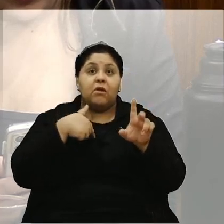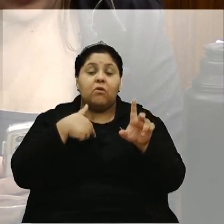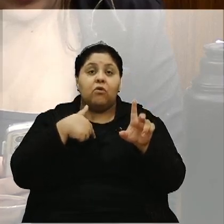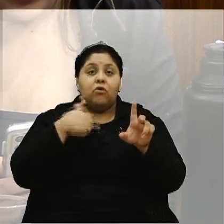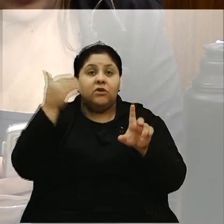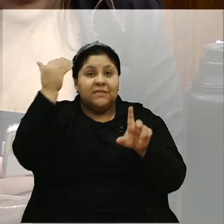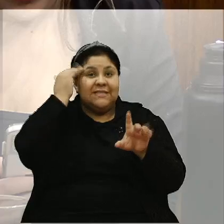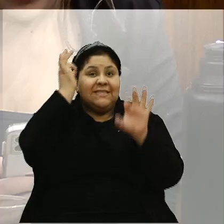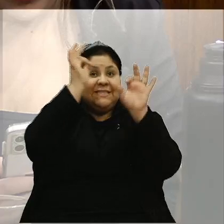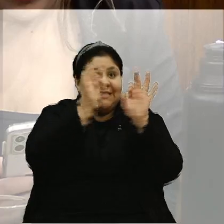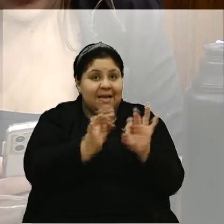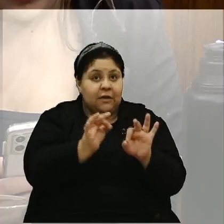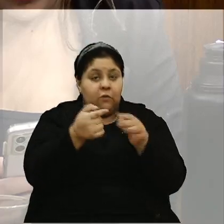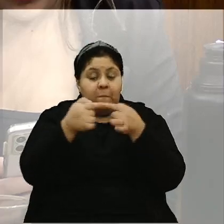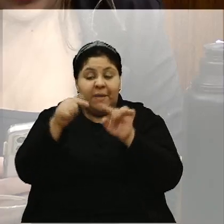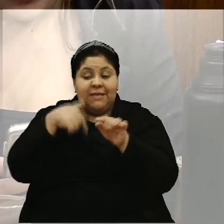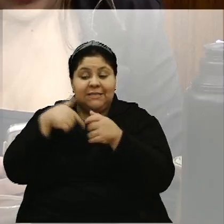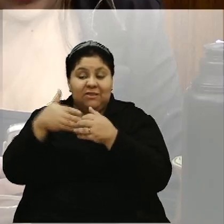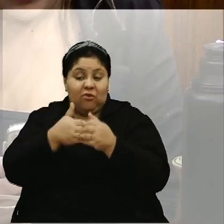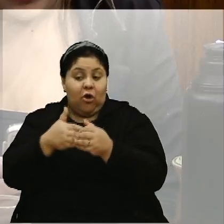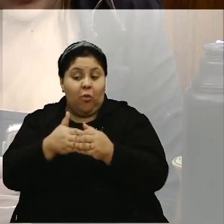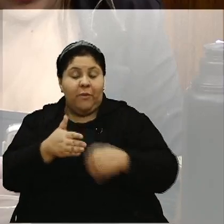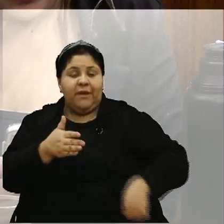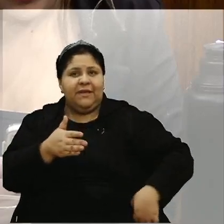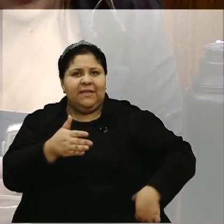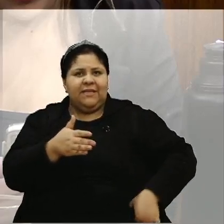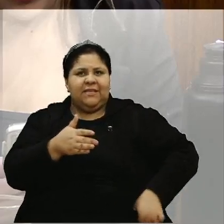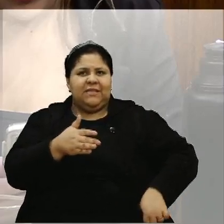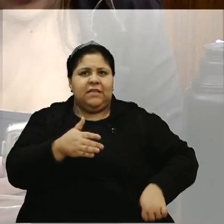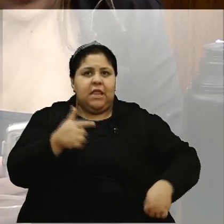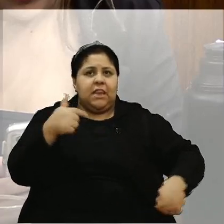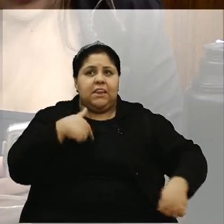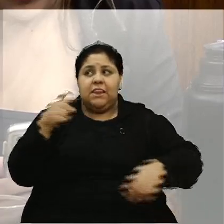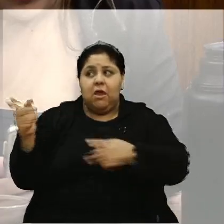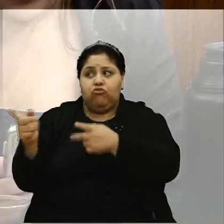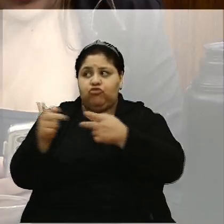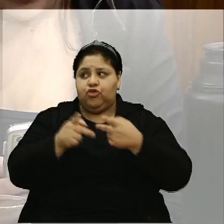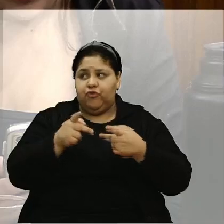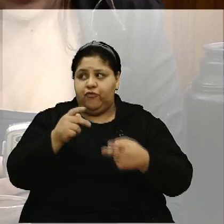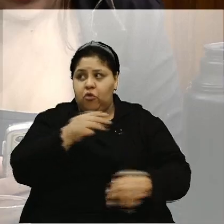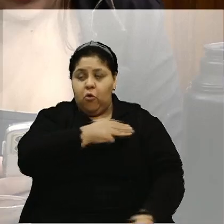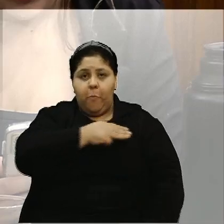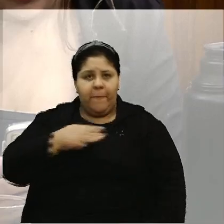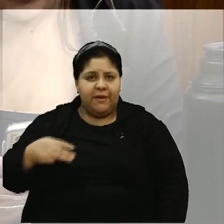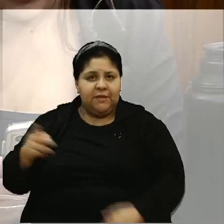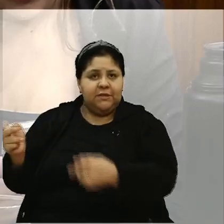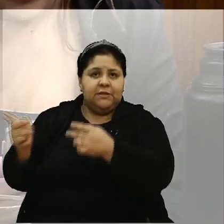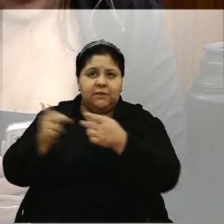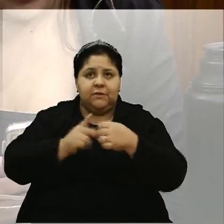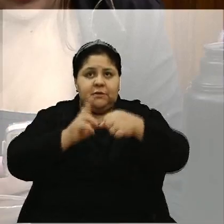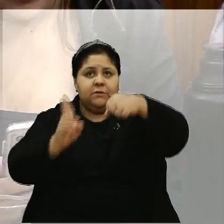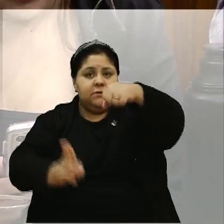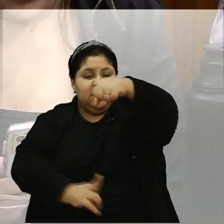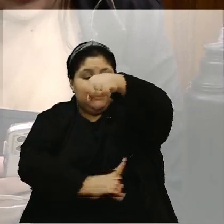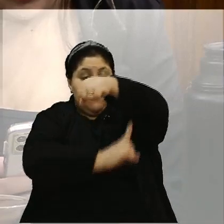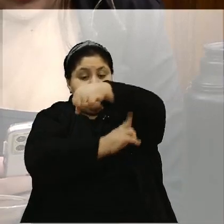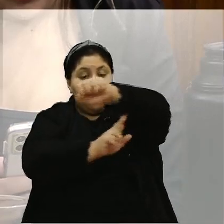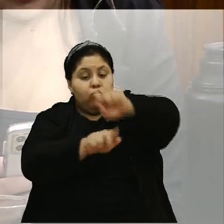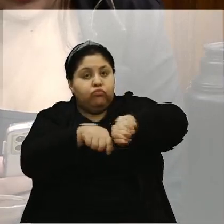O que eu acompanhei à época, não estive lá quando o ministro veio, mas é de que a ponte seria